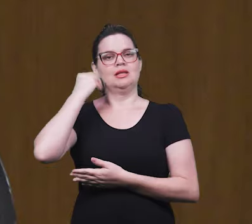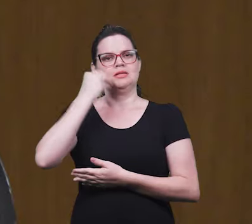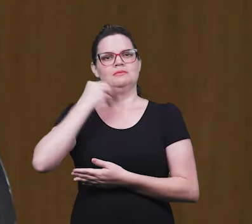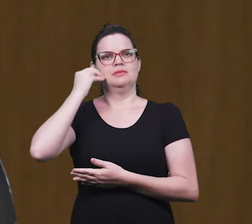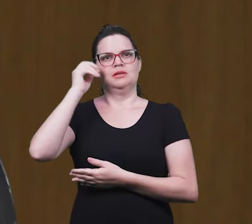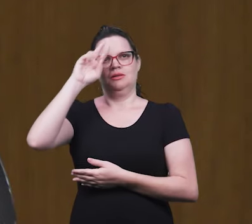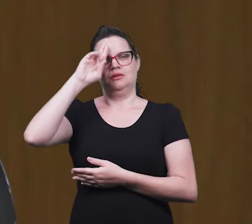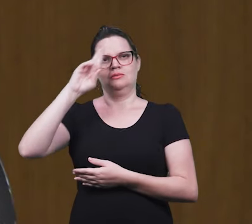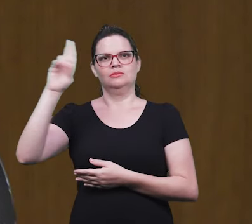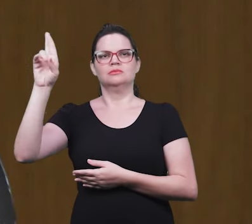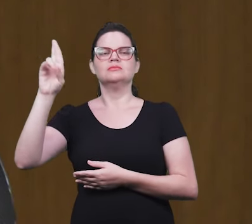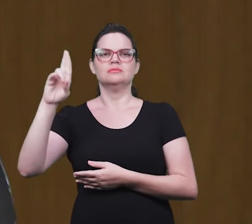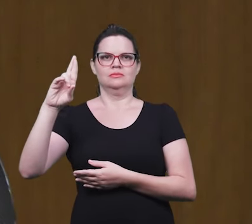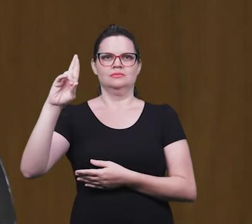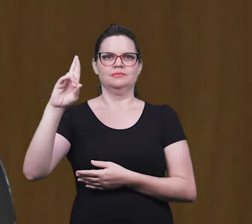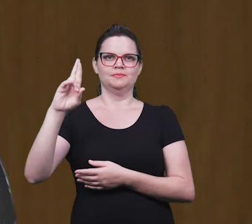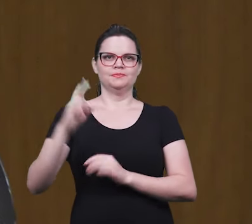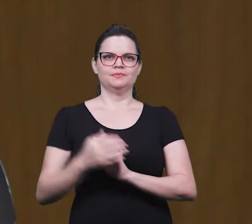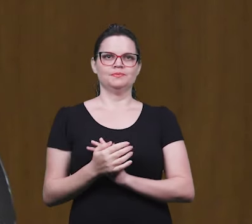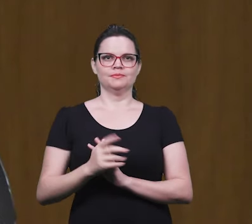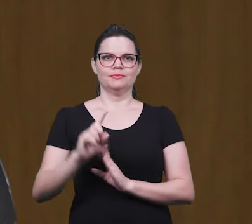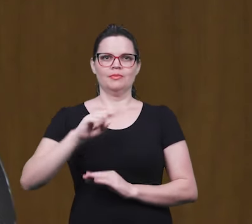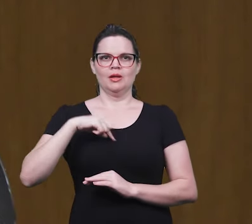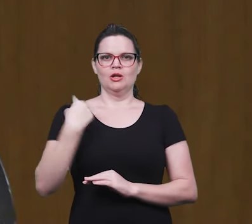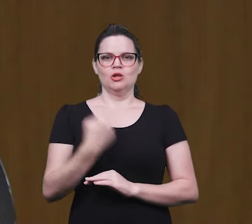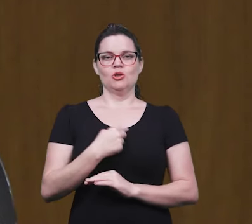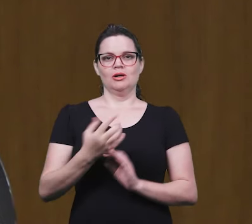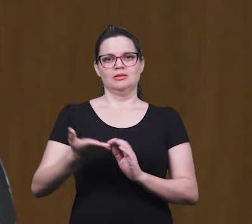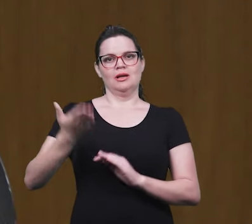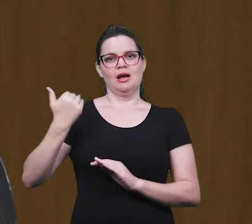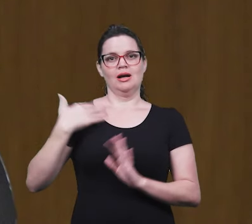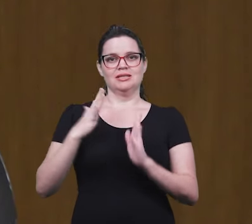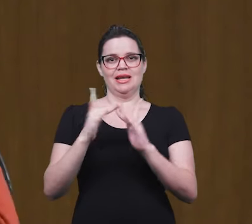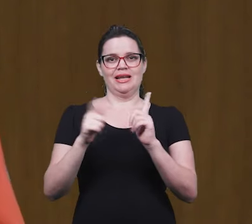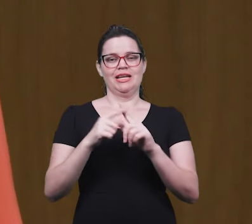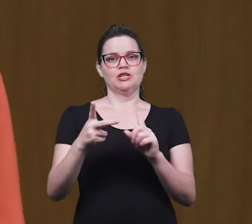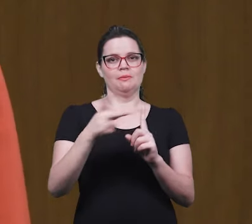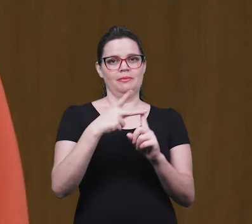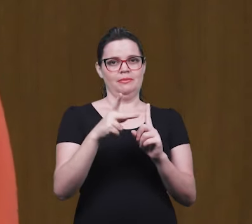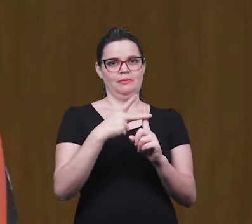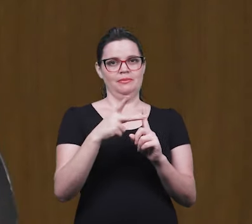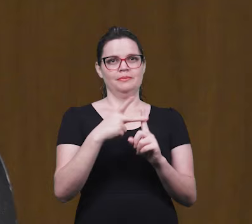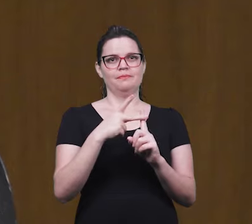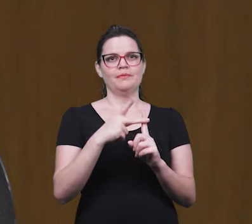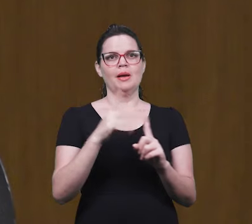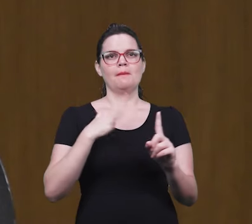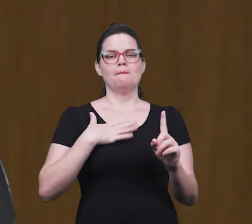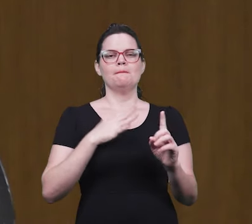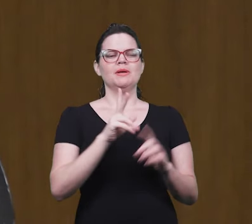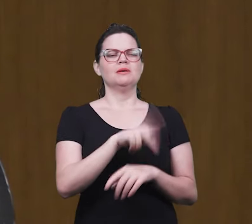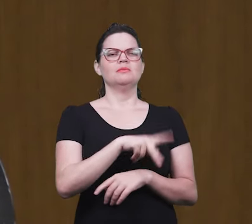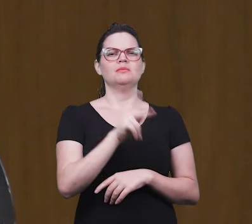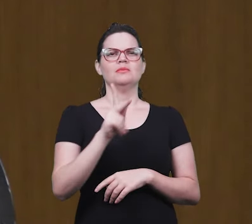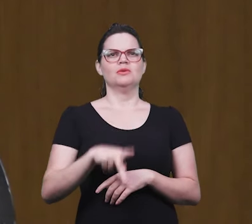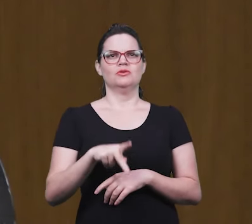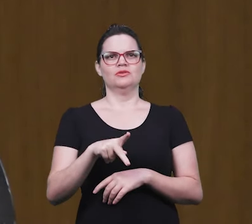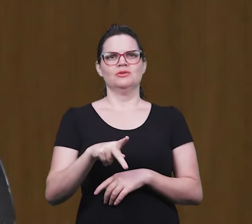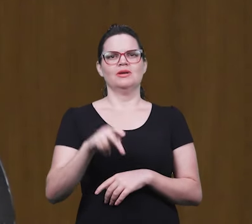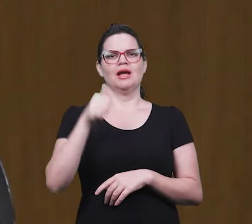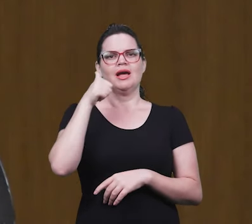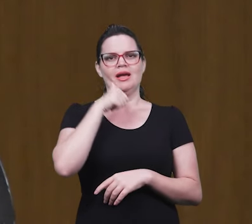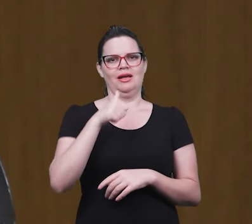o Senhor. Nós estávamos lá na igreja presbiteriana, né? E quem era a minha professora era a irmã